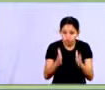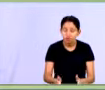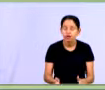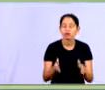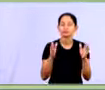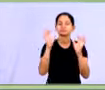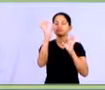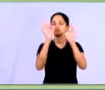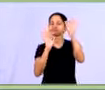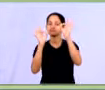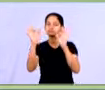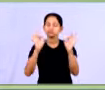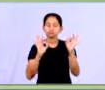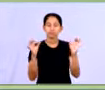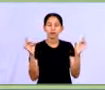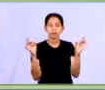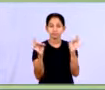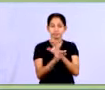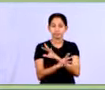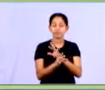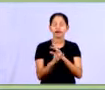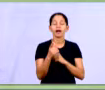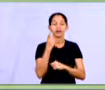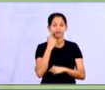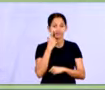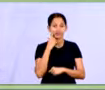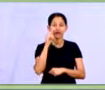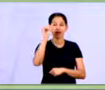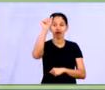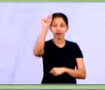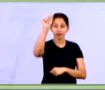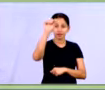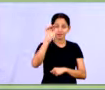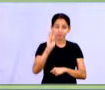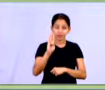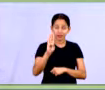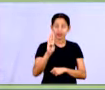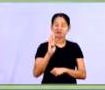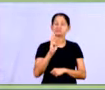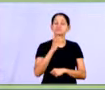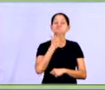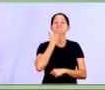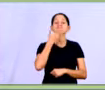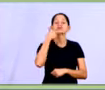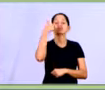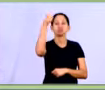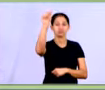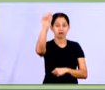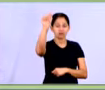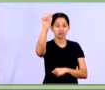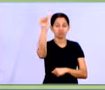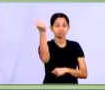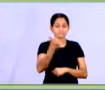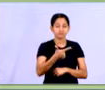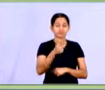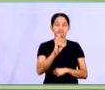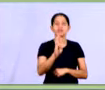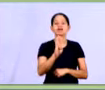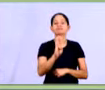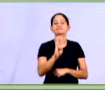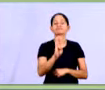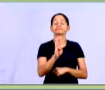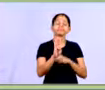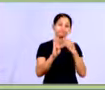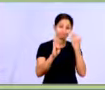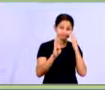os resultados, você observa que o projeto A ainda é a melhor opção, pois em 2 anos